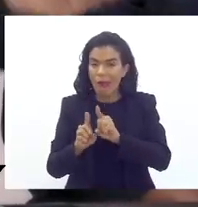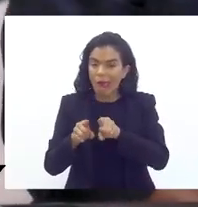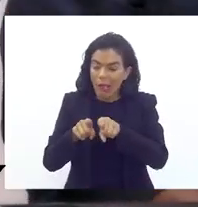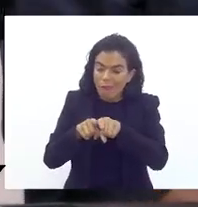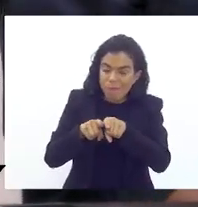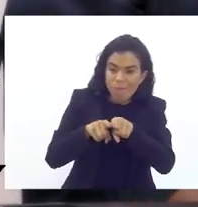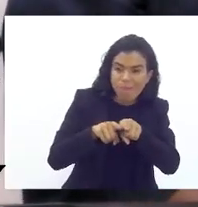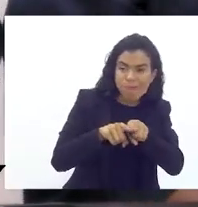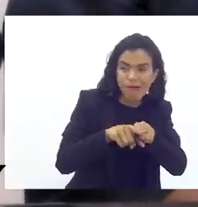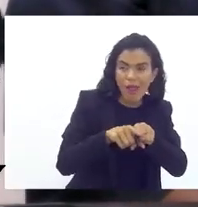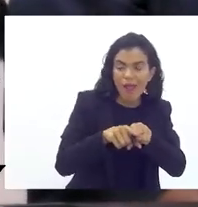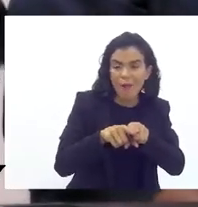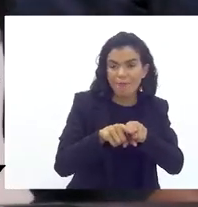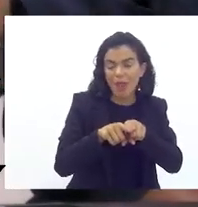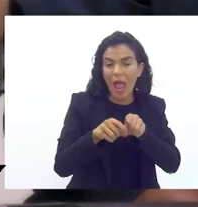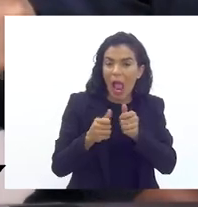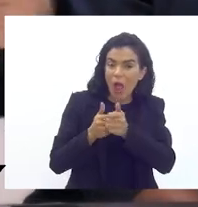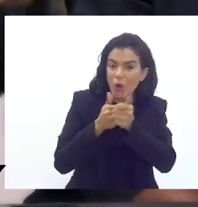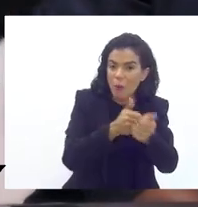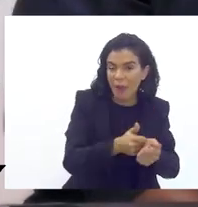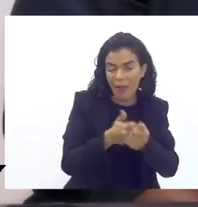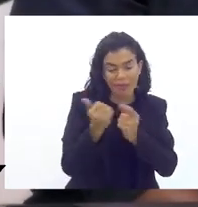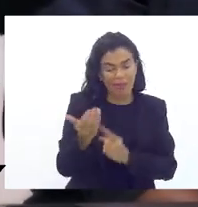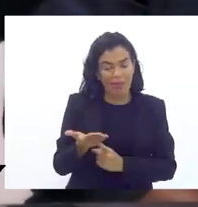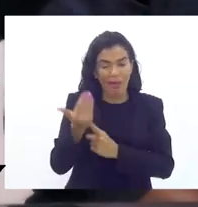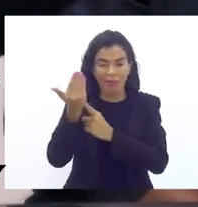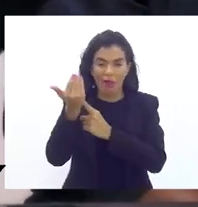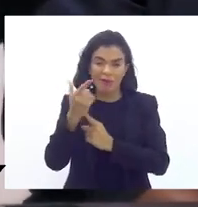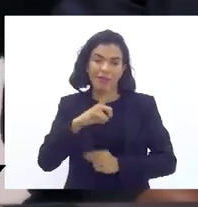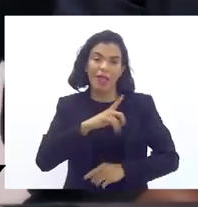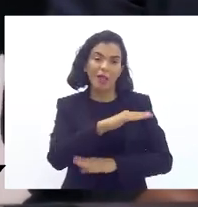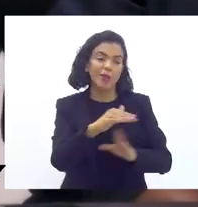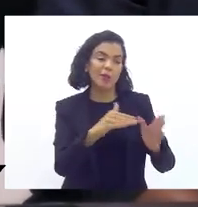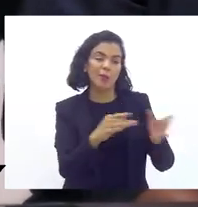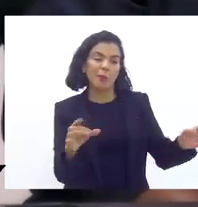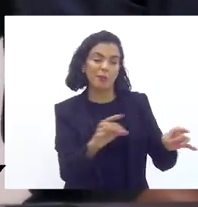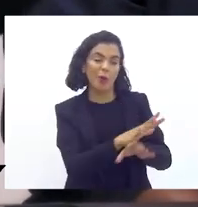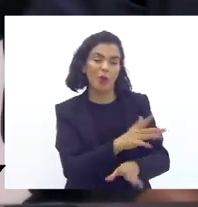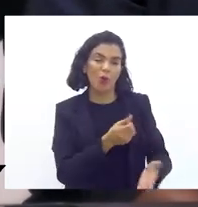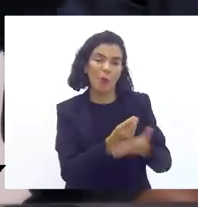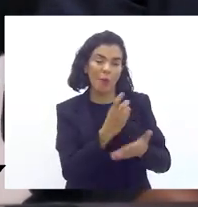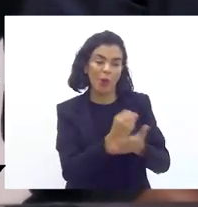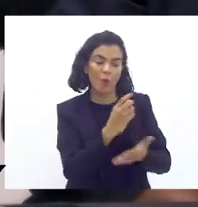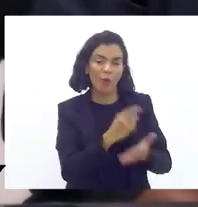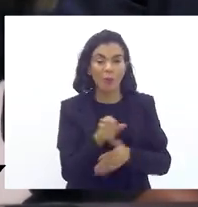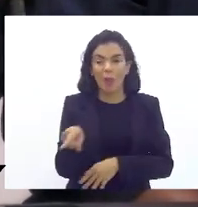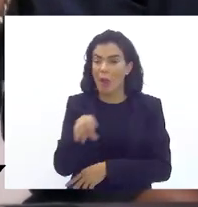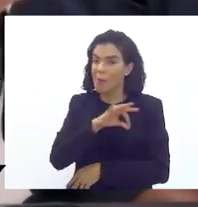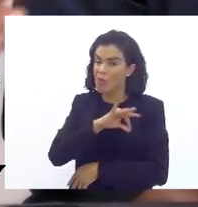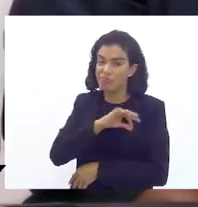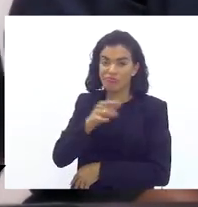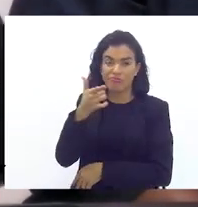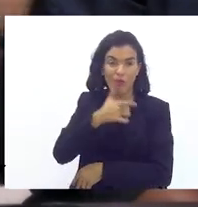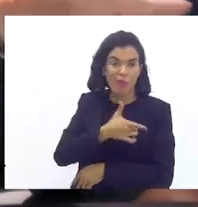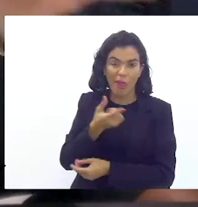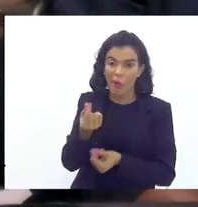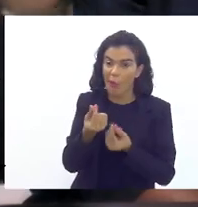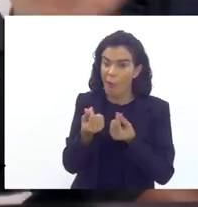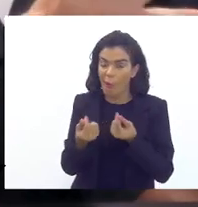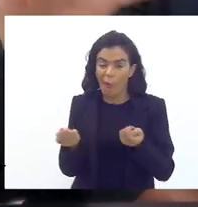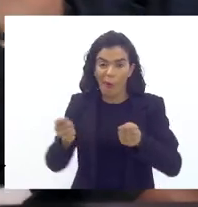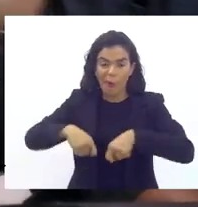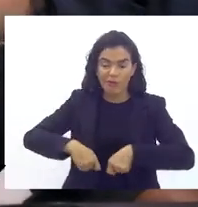daqueles que cometem os crimes cibernéticos que tem toda a liberdade de adquirir o que que quiser da forma que quiser